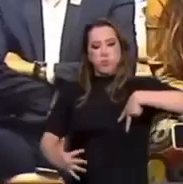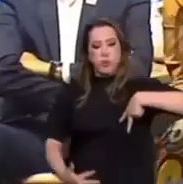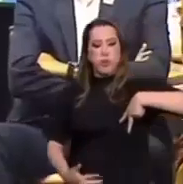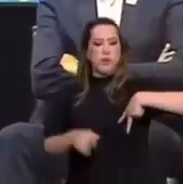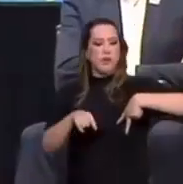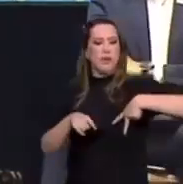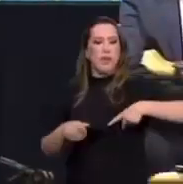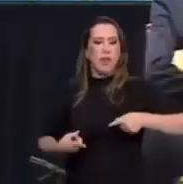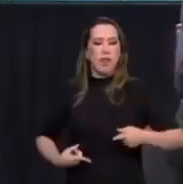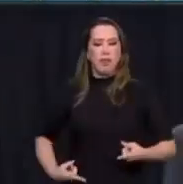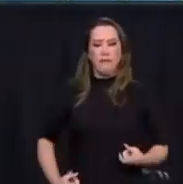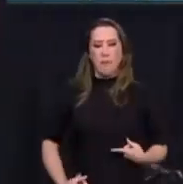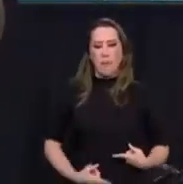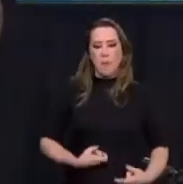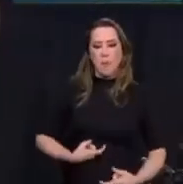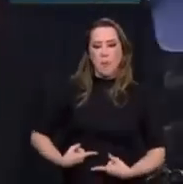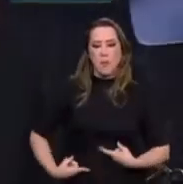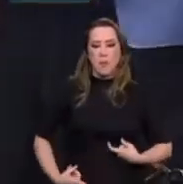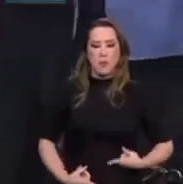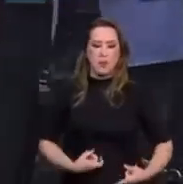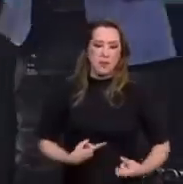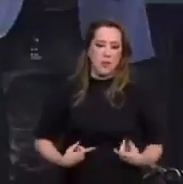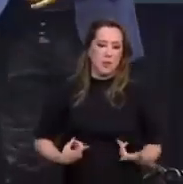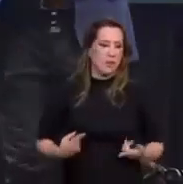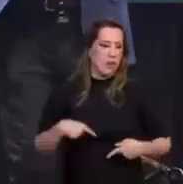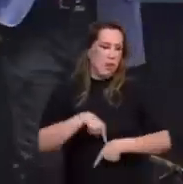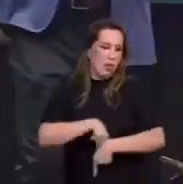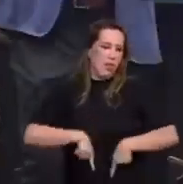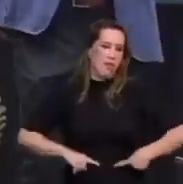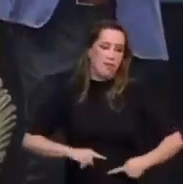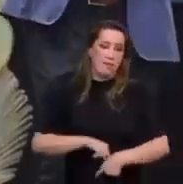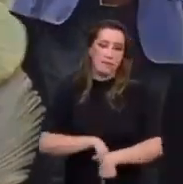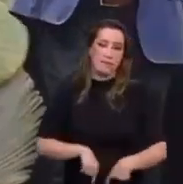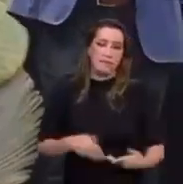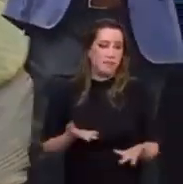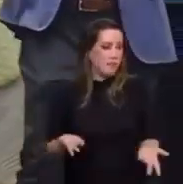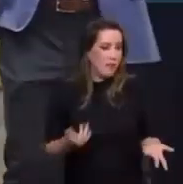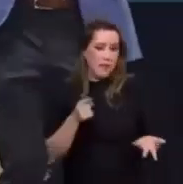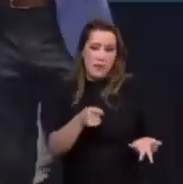ser de lombriga. É isso que eu quero acabar.